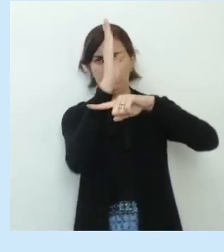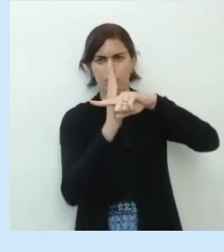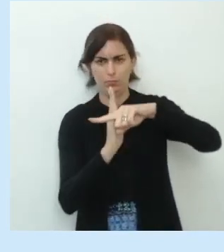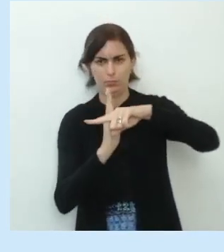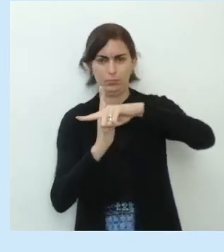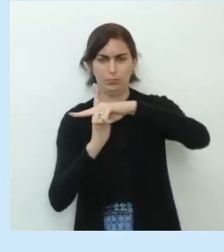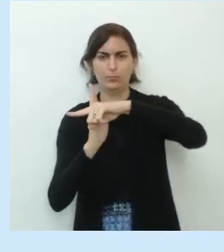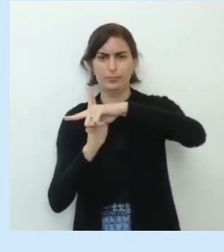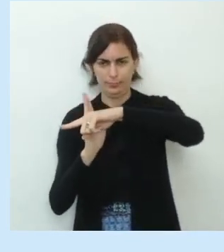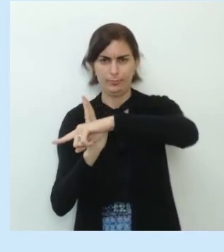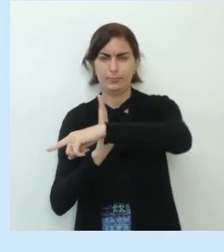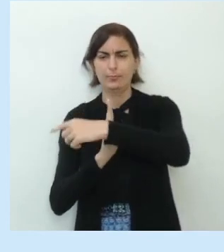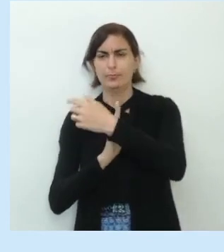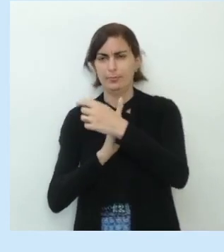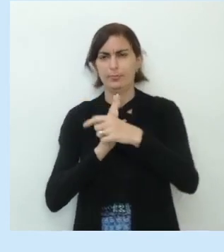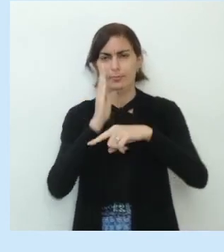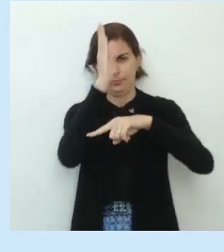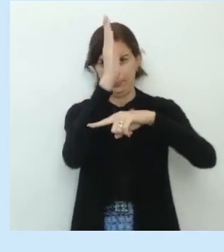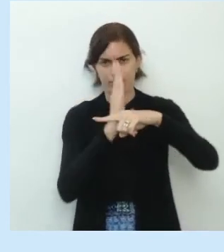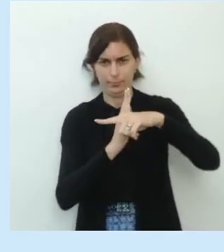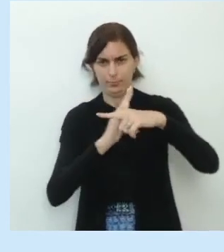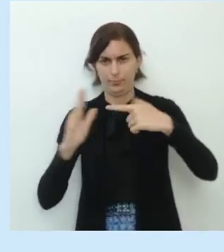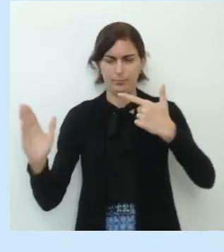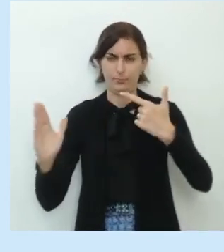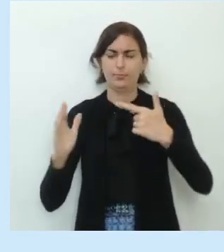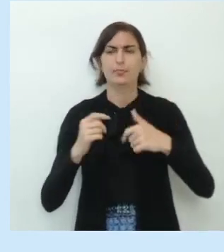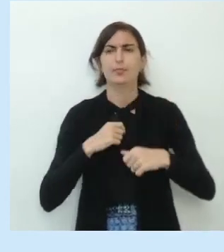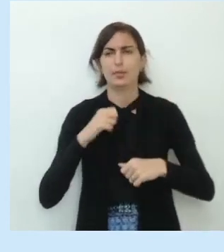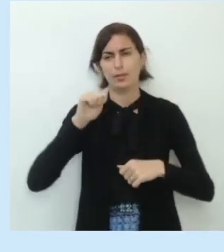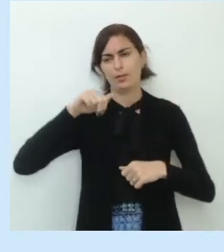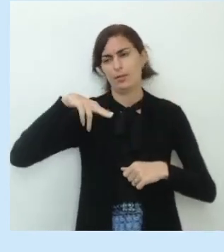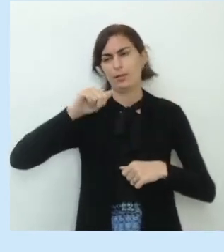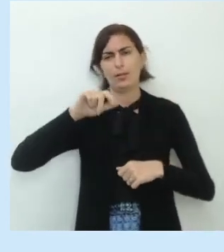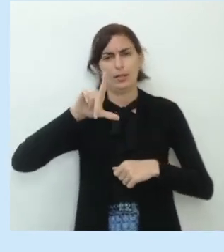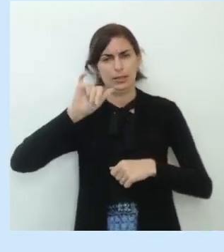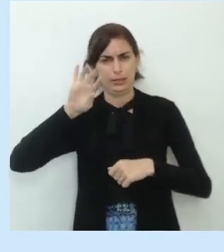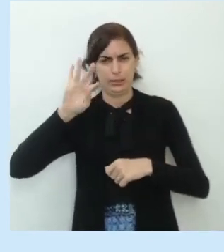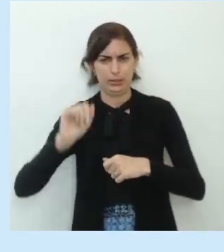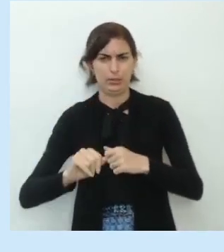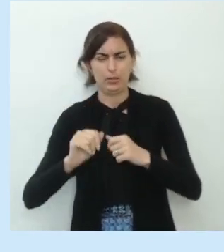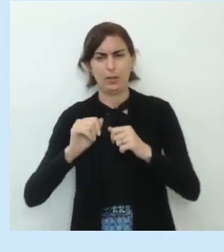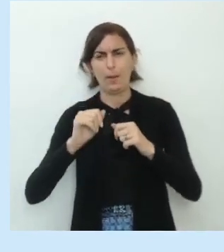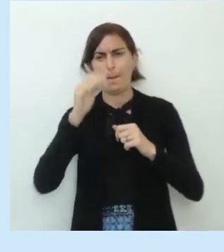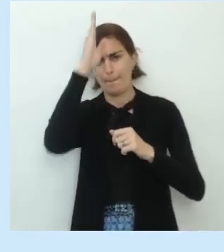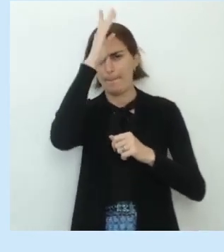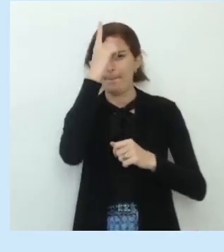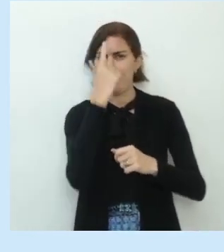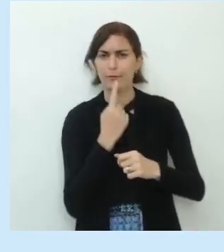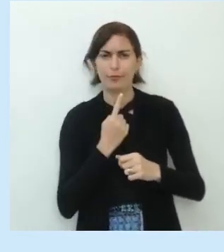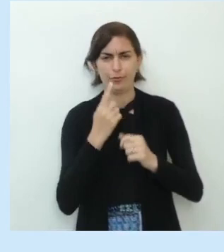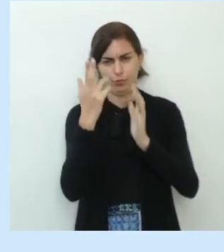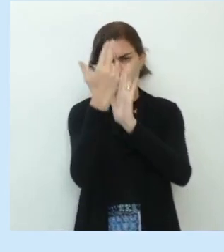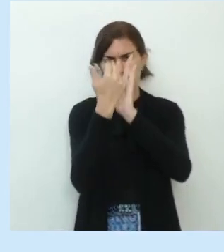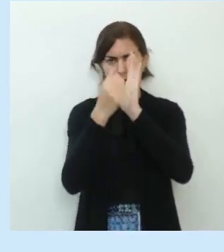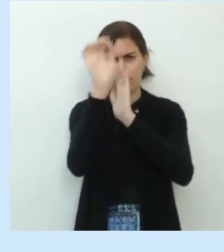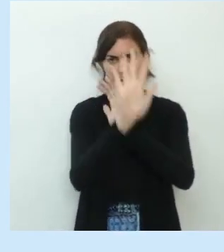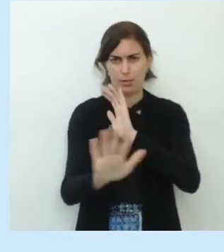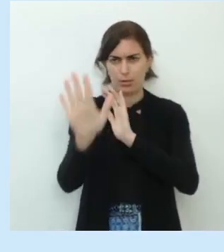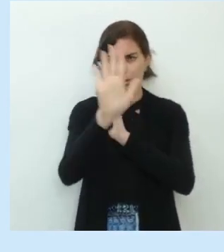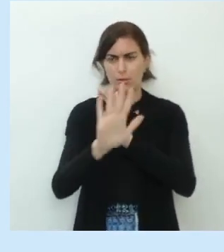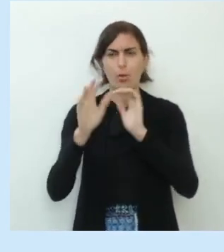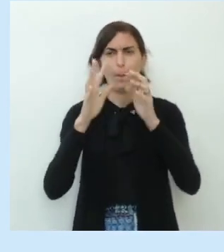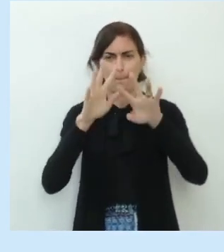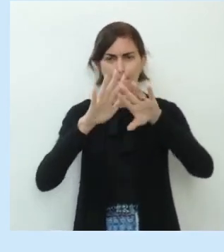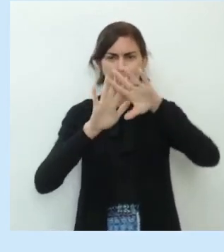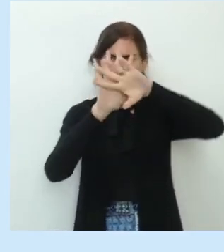de geometria analítica, tá bom? Que a gente faz a análise do perfil da figura, por isso que ela está na malha